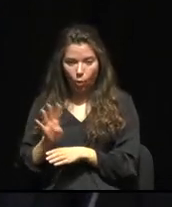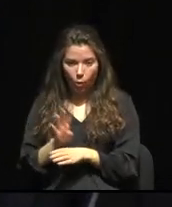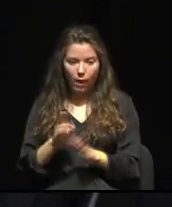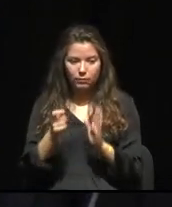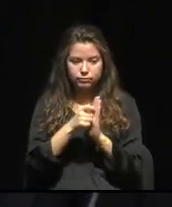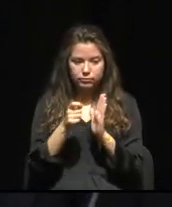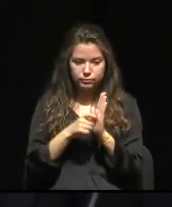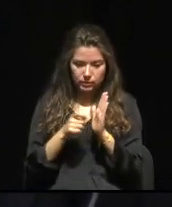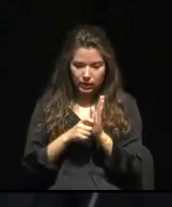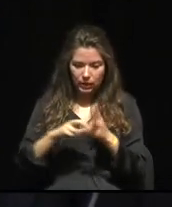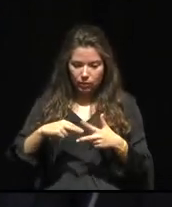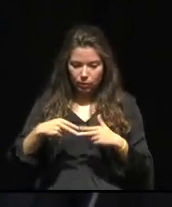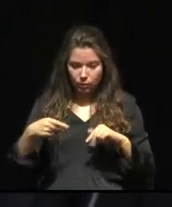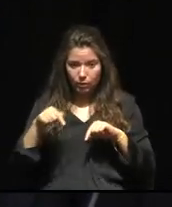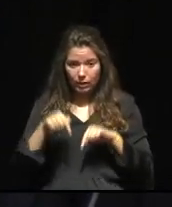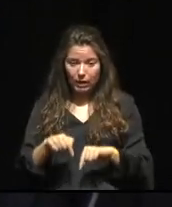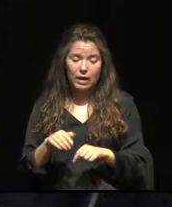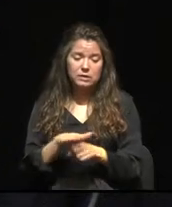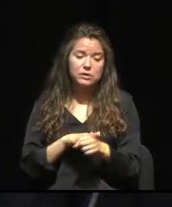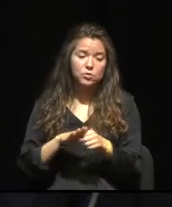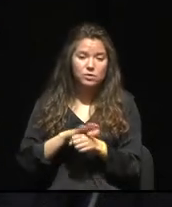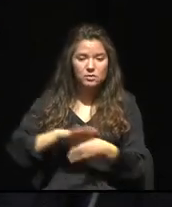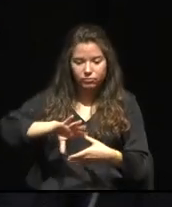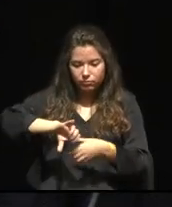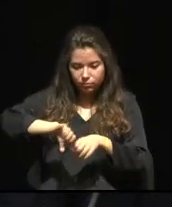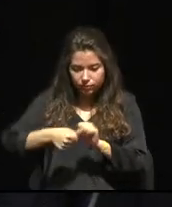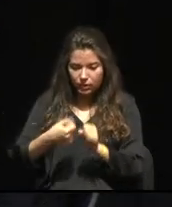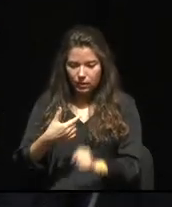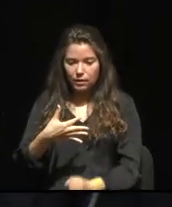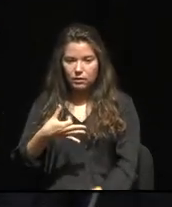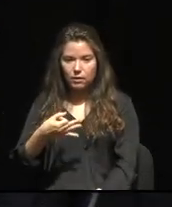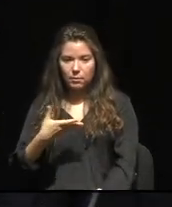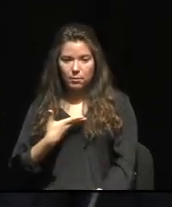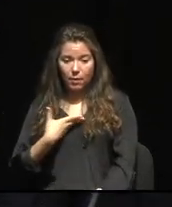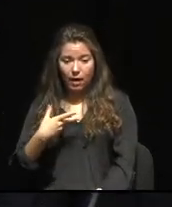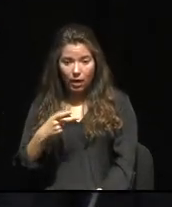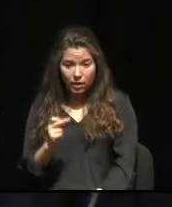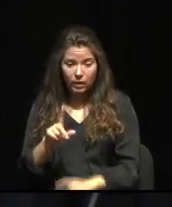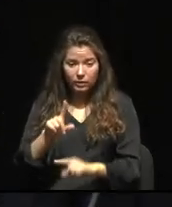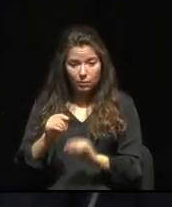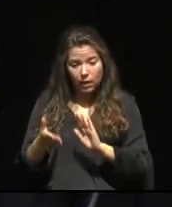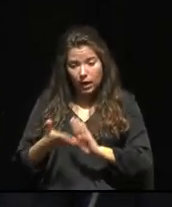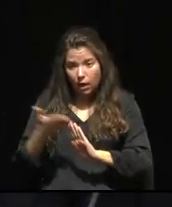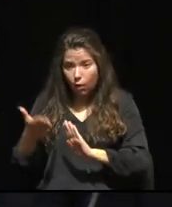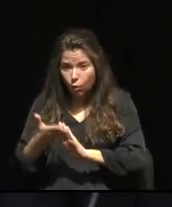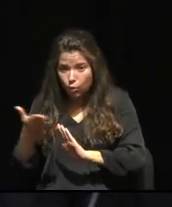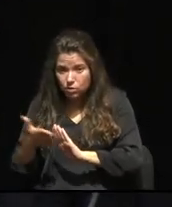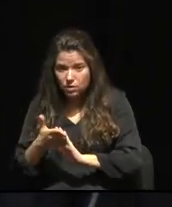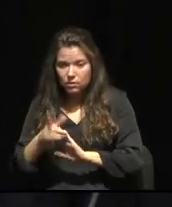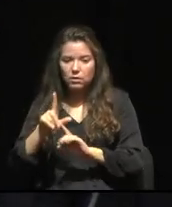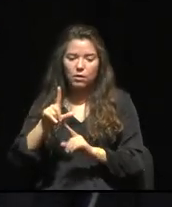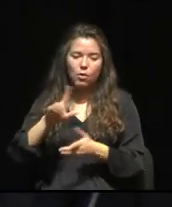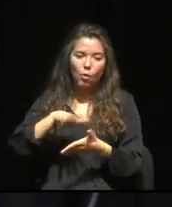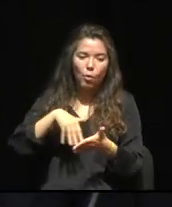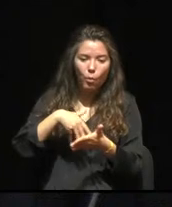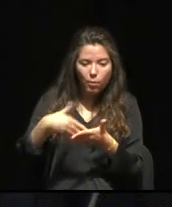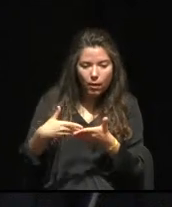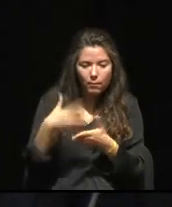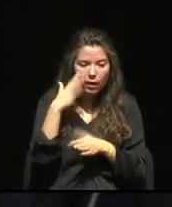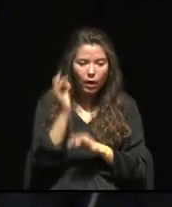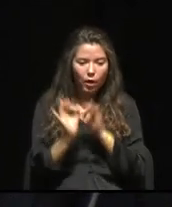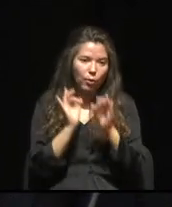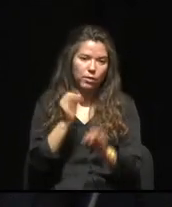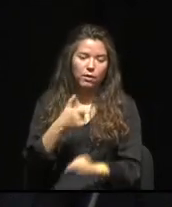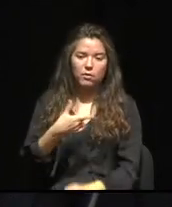geral a situação da degradação da tapadas necessidades e a urgente concretização do plano de salvaguarda Tapada das